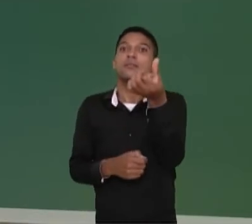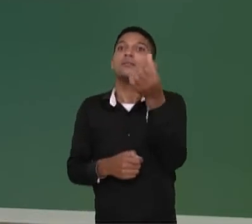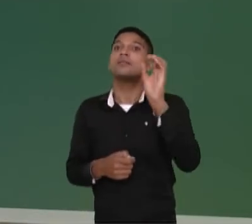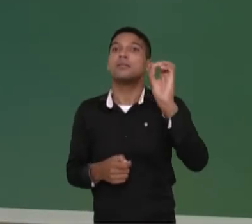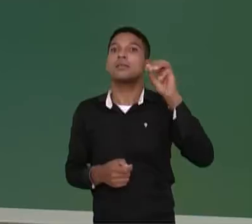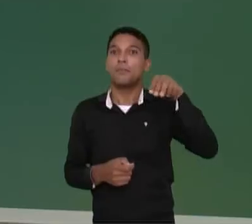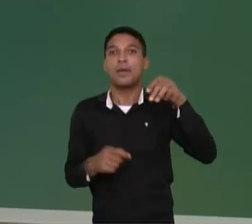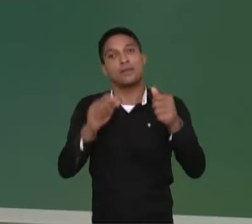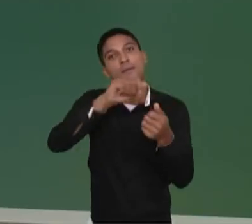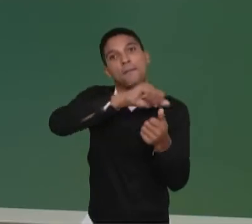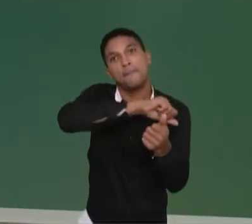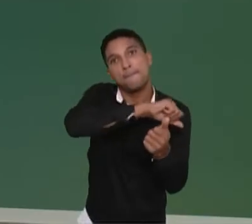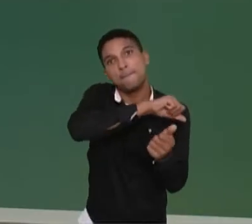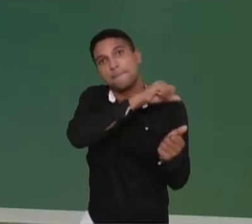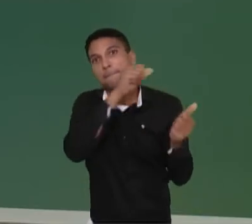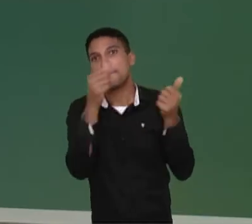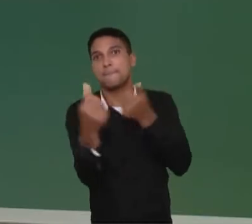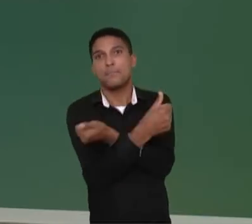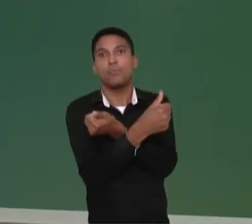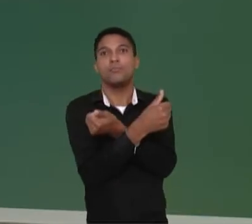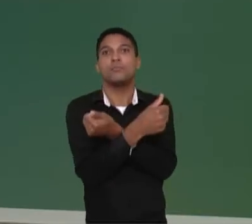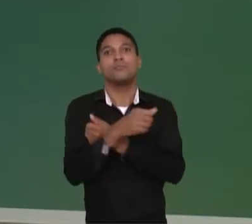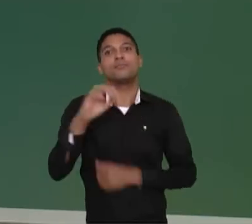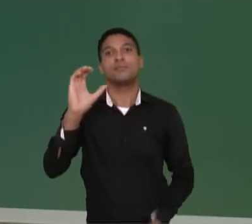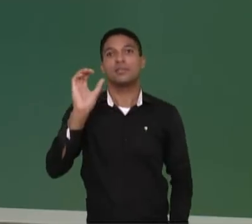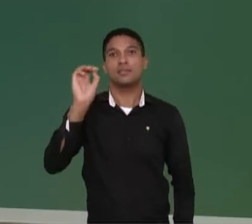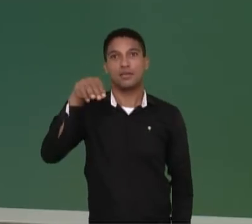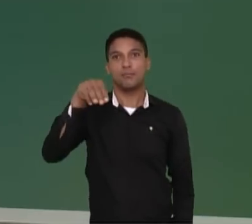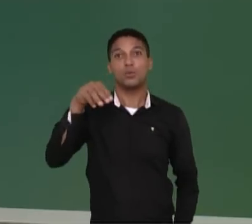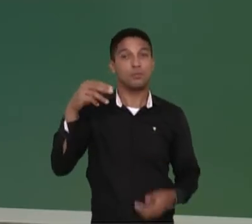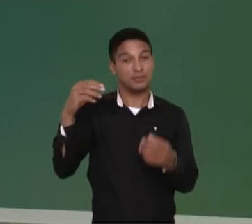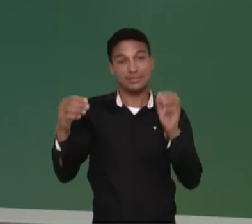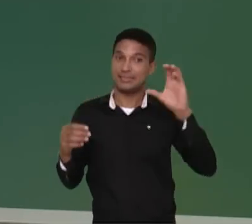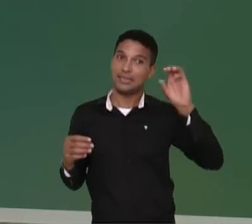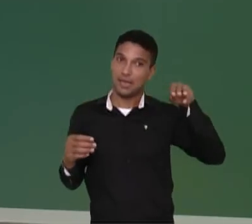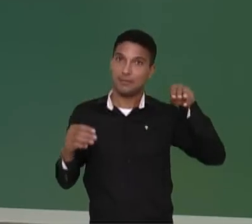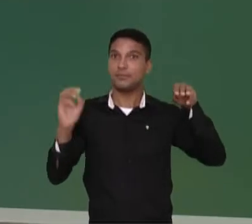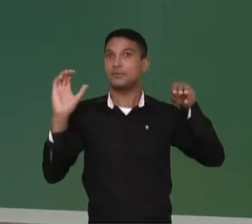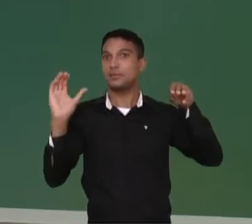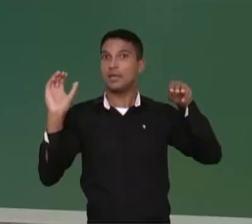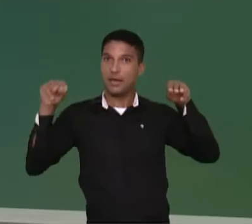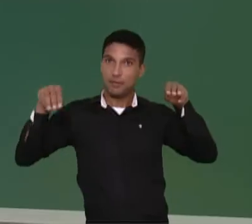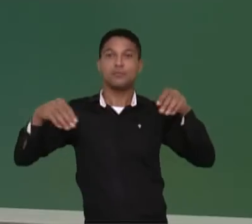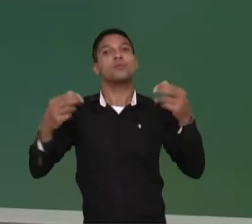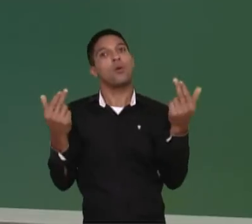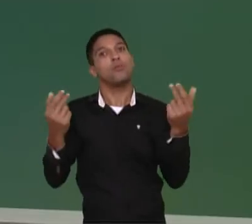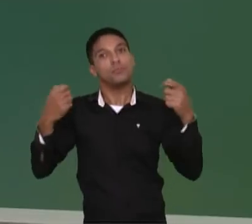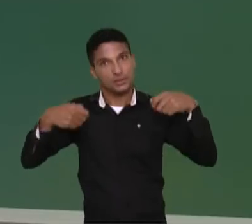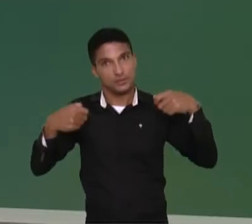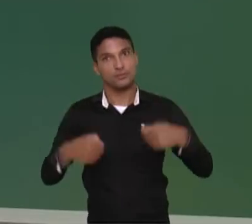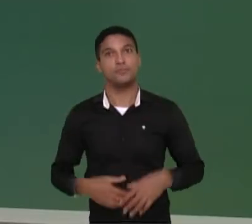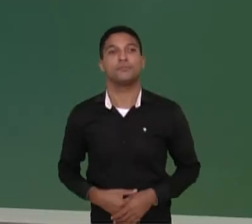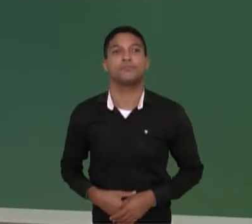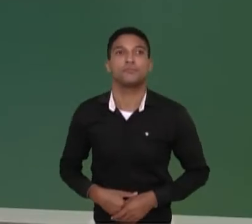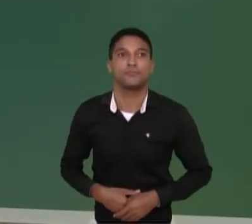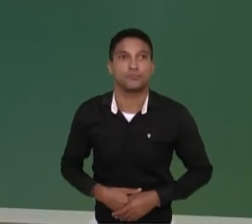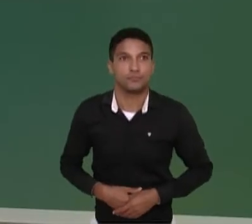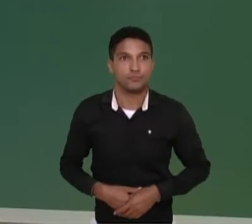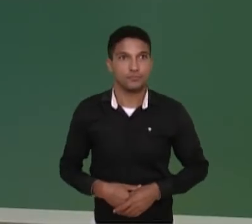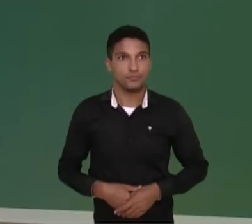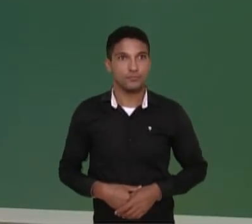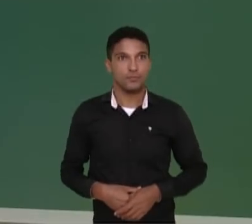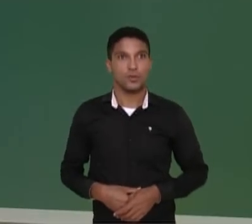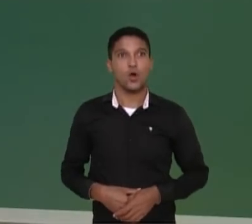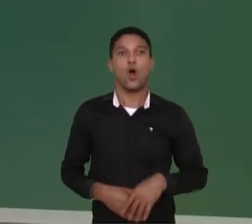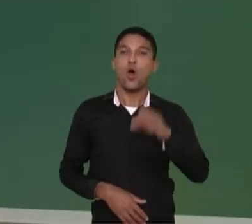em centímetro para poder trabalhar com a mesma unidade. Você também pode ter a opção, caso você tenha feito em casa já,